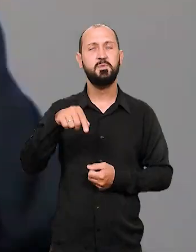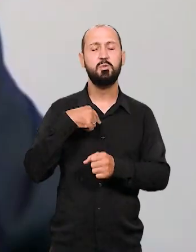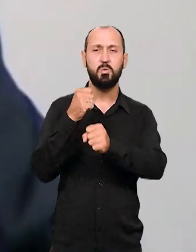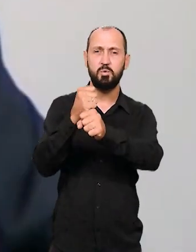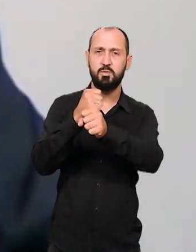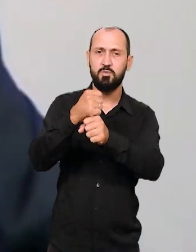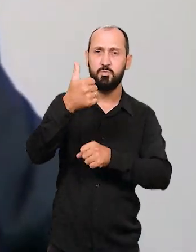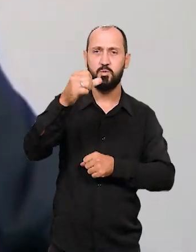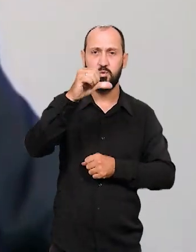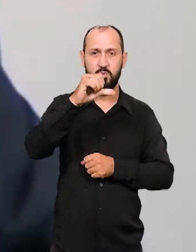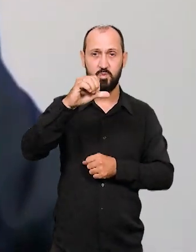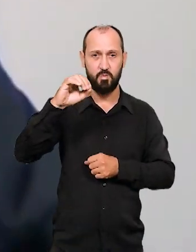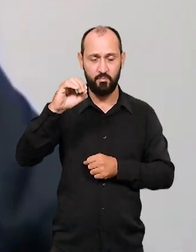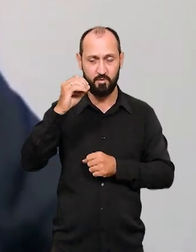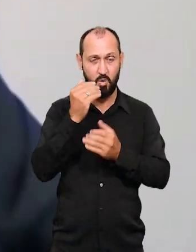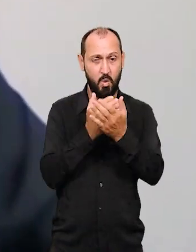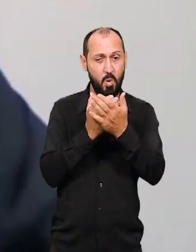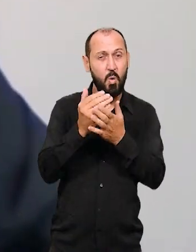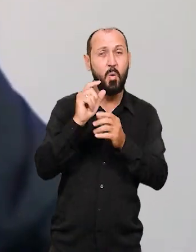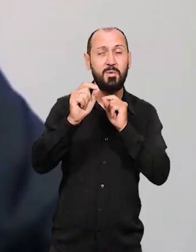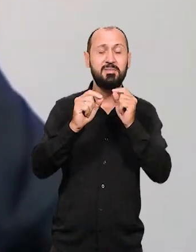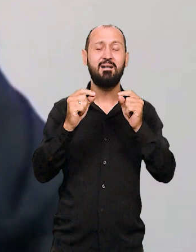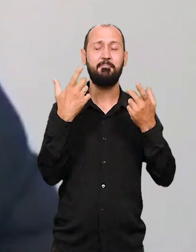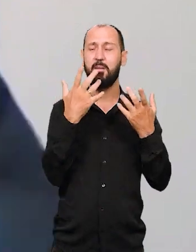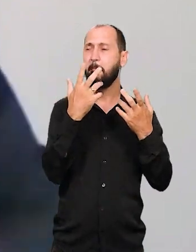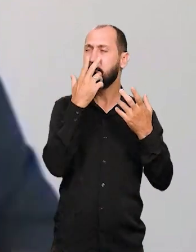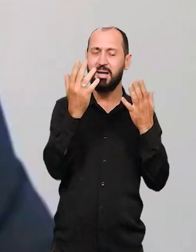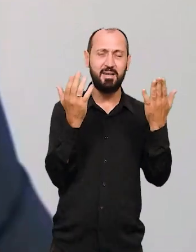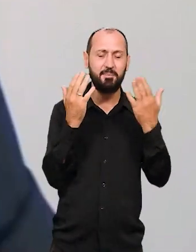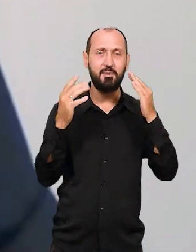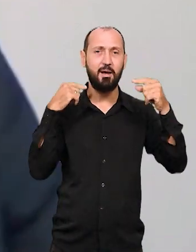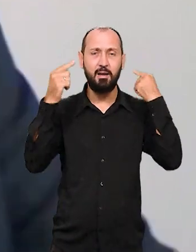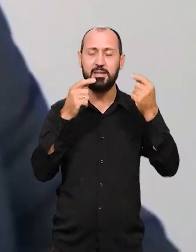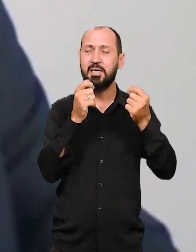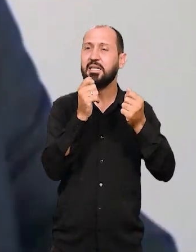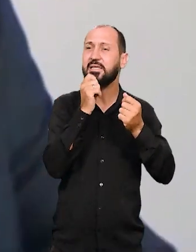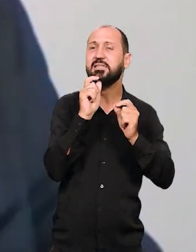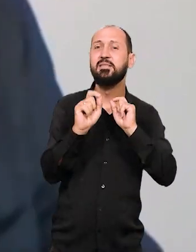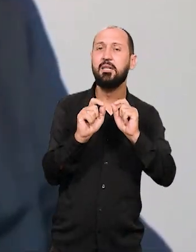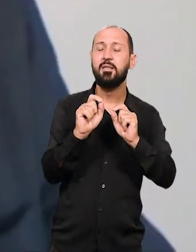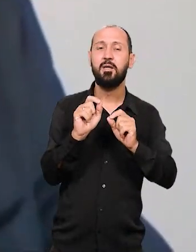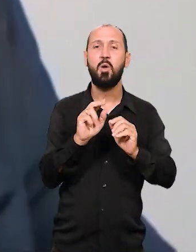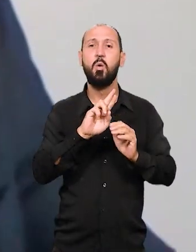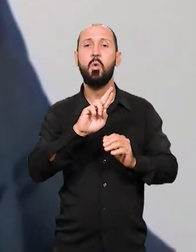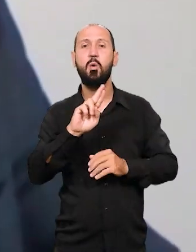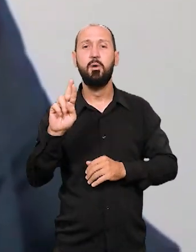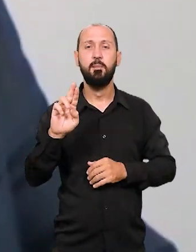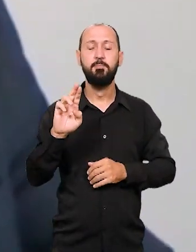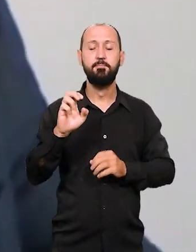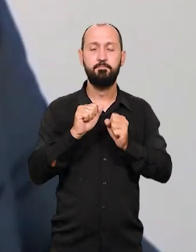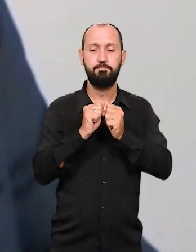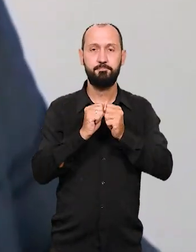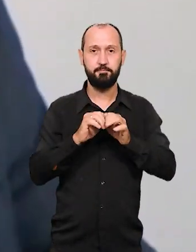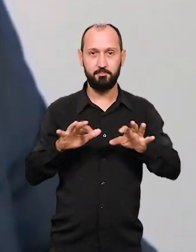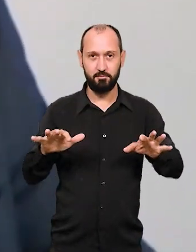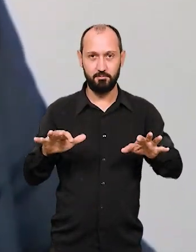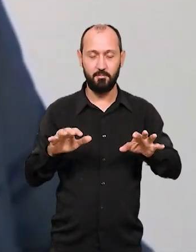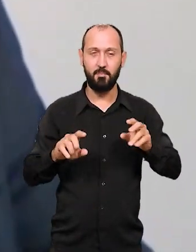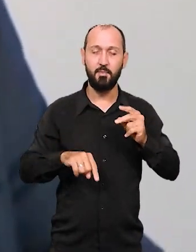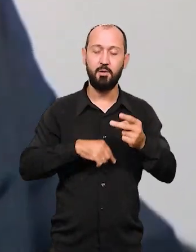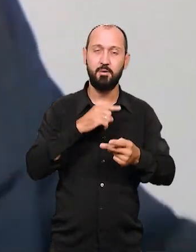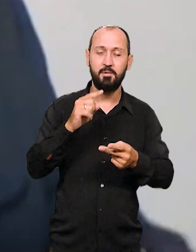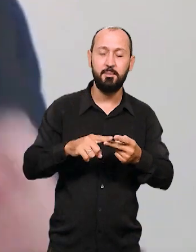No início da década de 90, começava toda aquela loucura da ainda nomeada